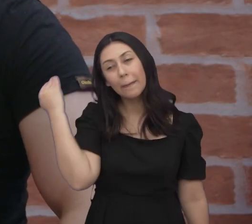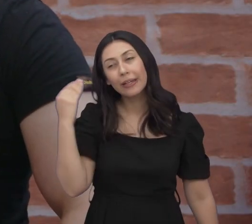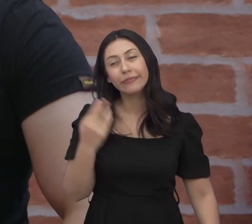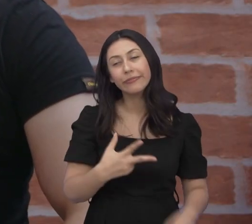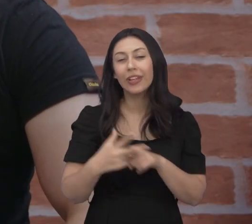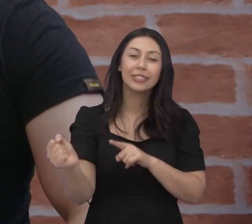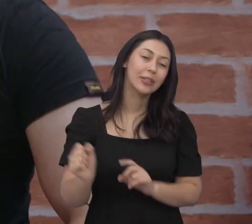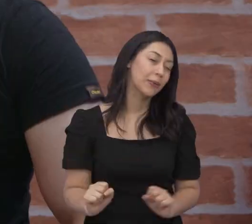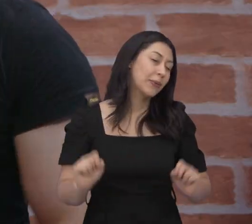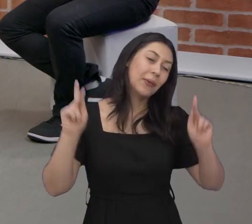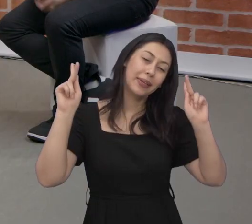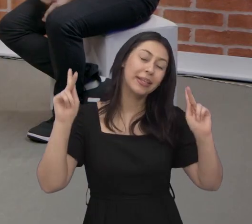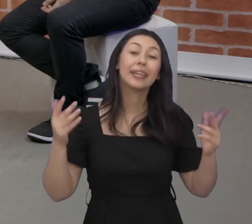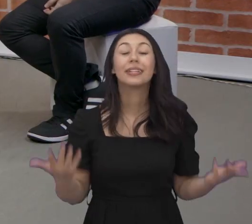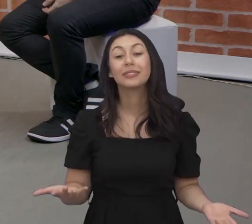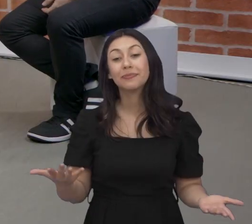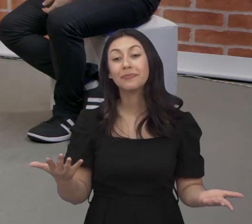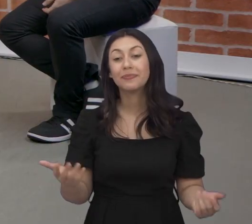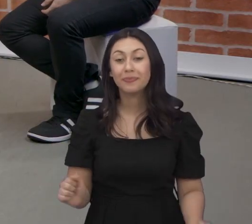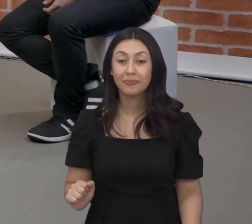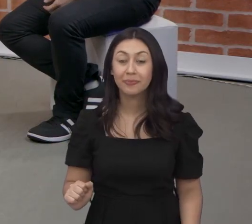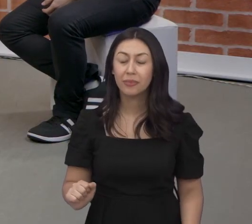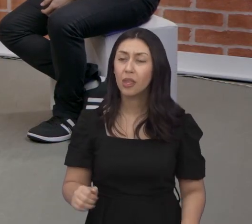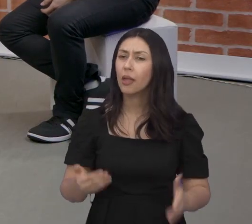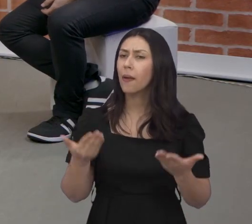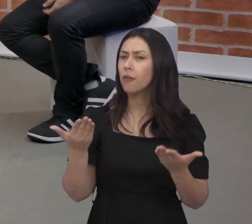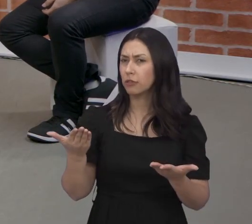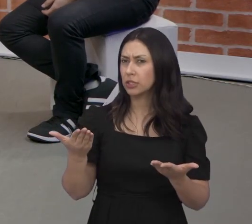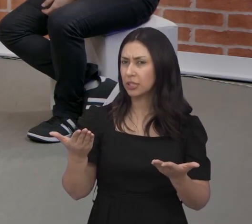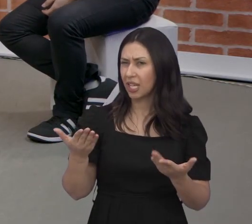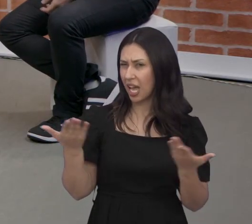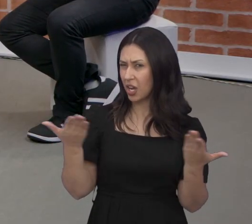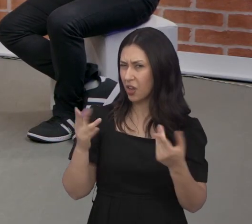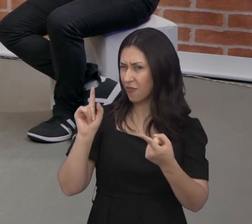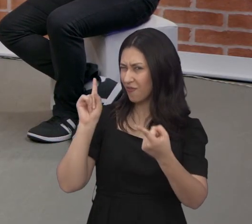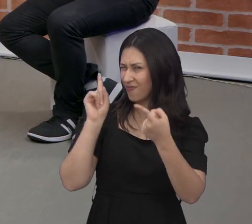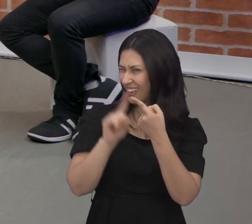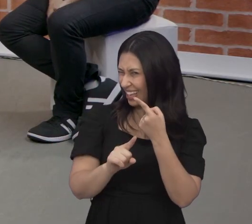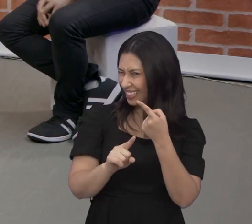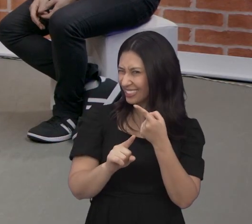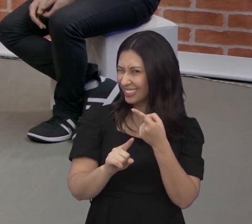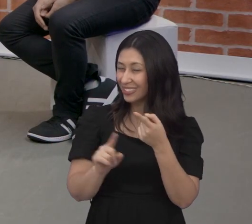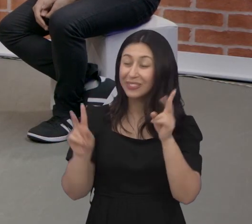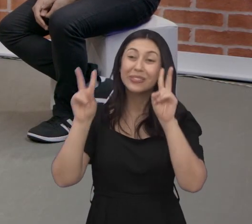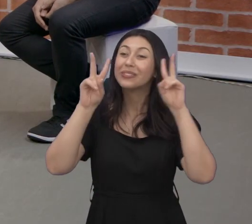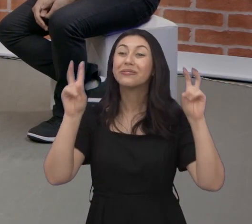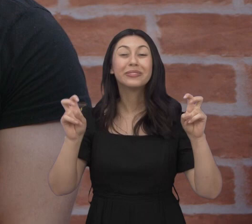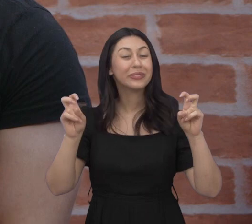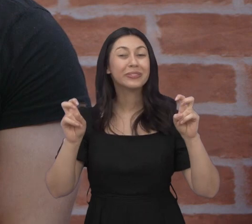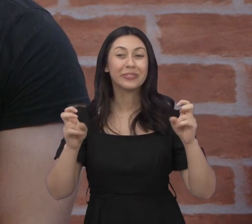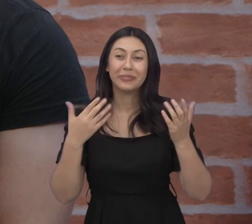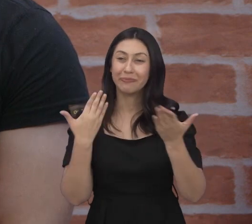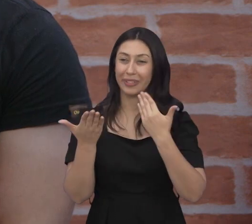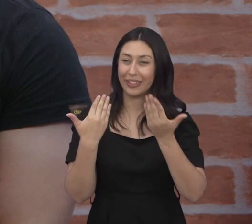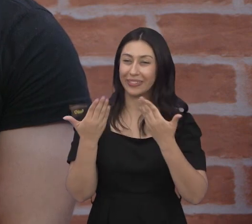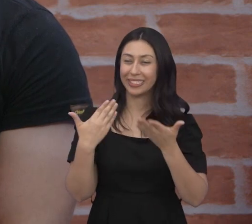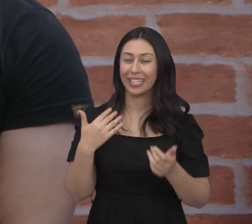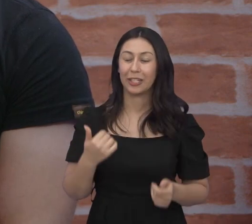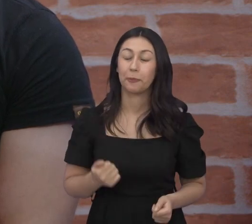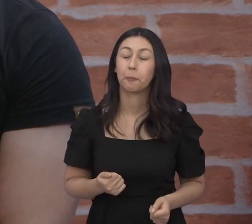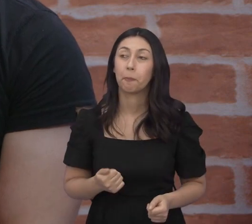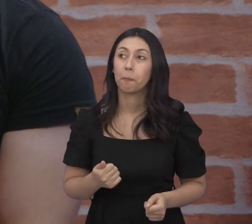mesmo, mas valeu. Ele Tá? venceu. Já Foi pra justo, vo- foi Mas justo. para você dar o troco, vamos voltar aqui no nosso assunto, né? A gente